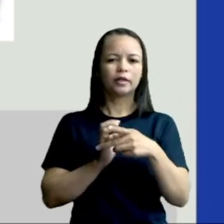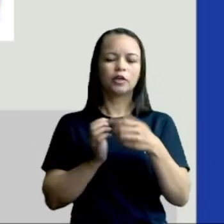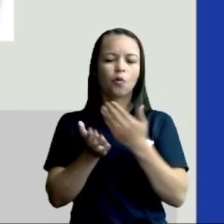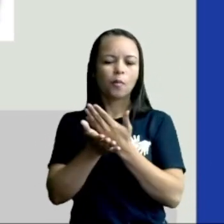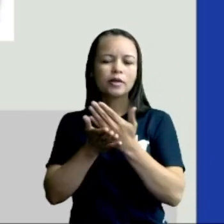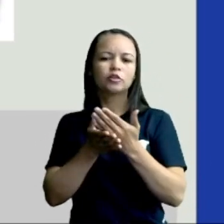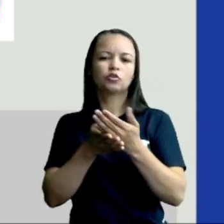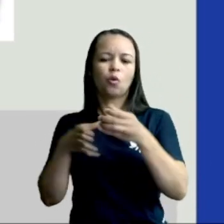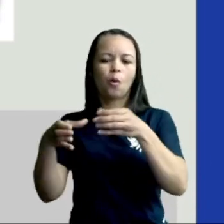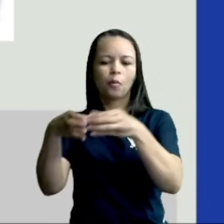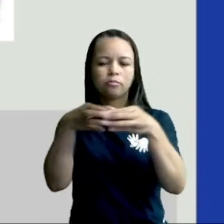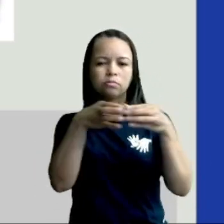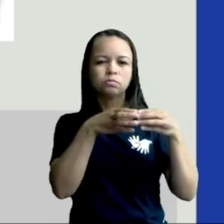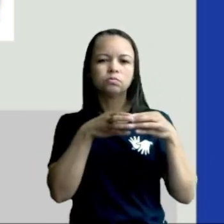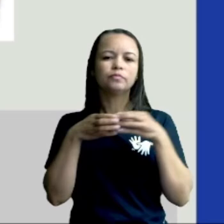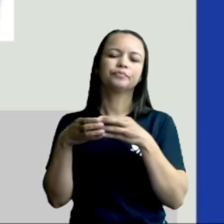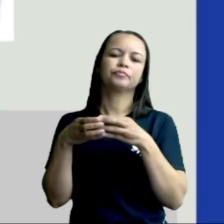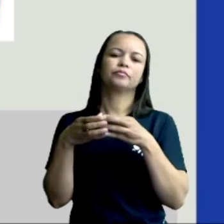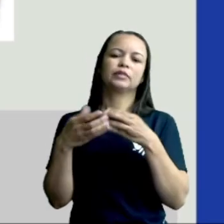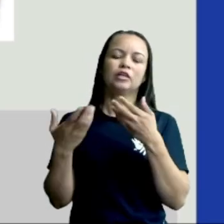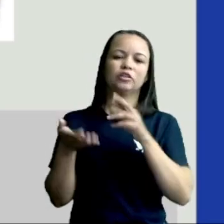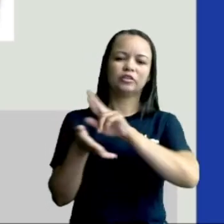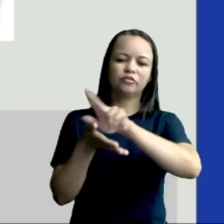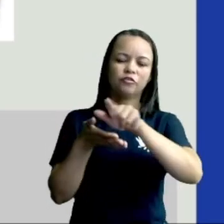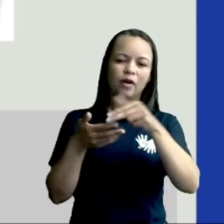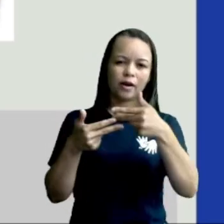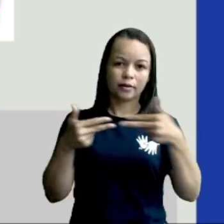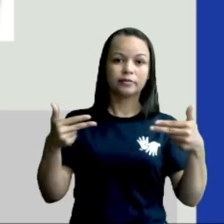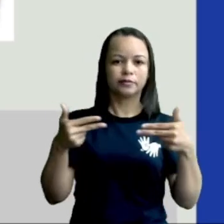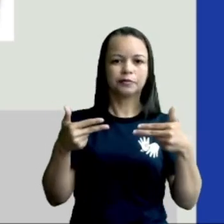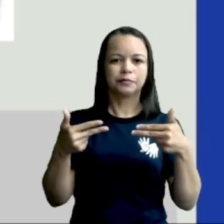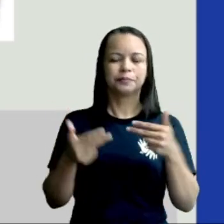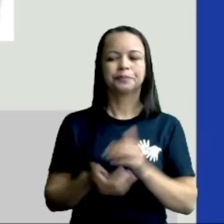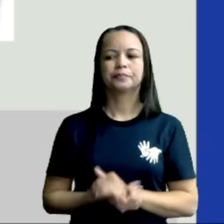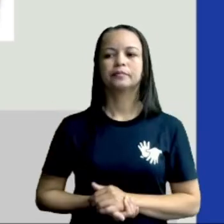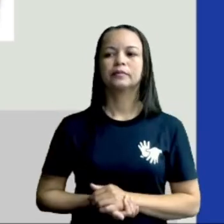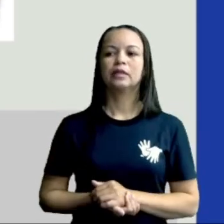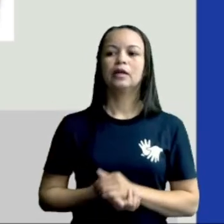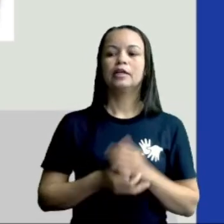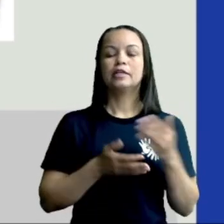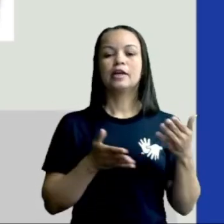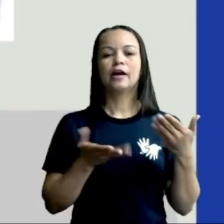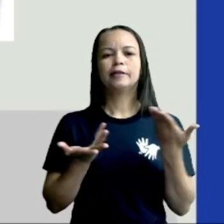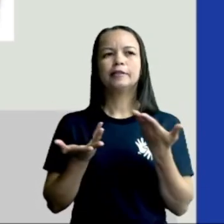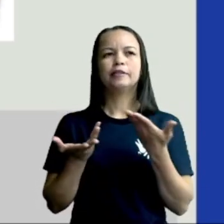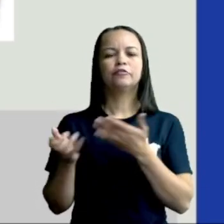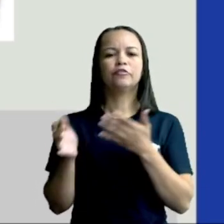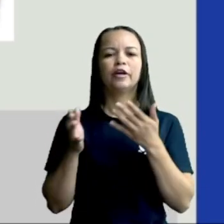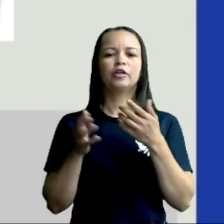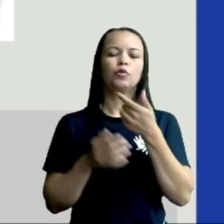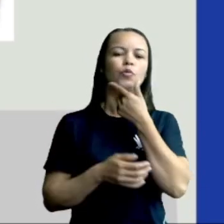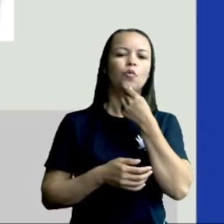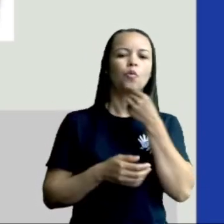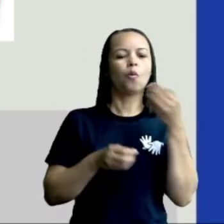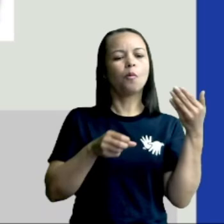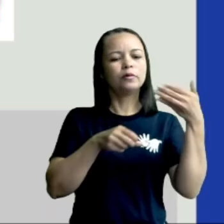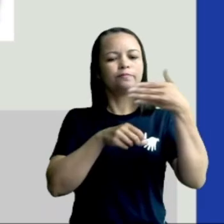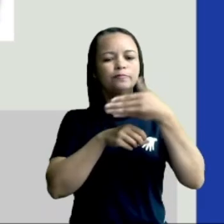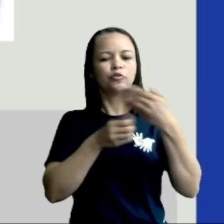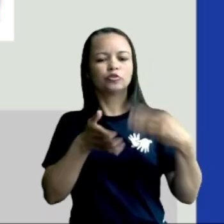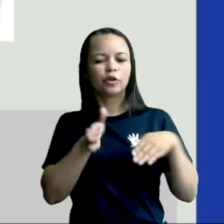época colonial, das capitanias hereditárias, certo? E aí veio Diogo Braga para